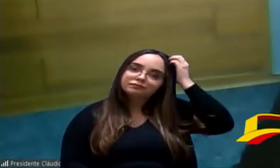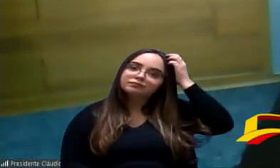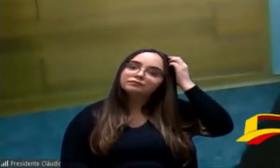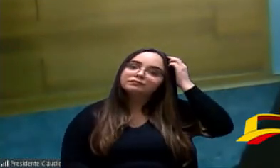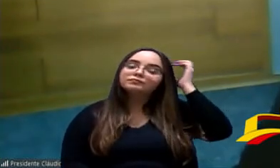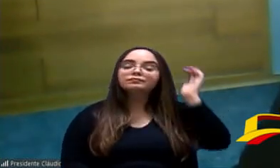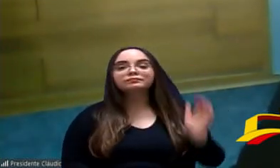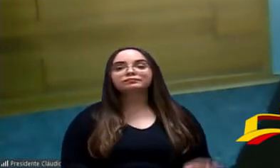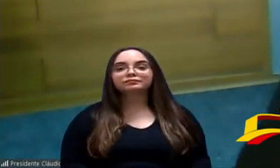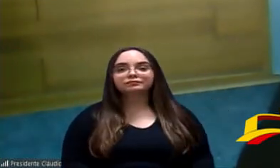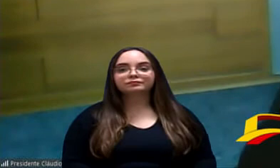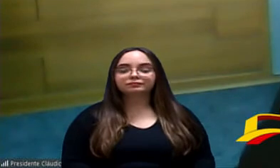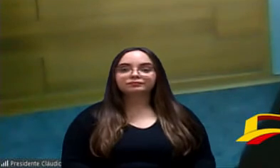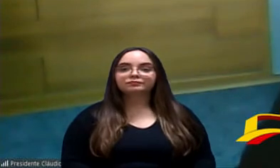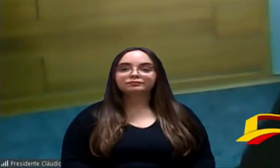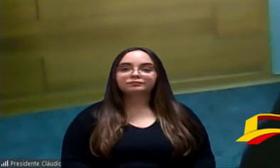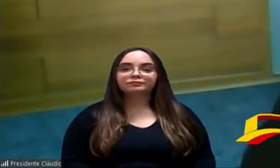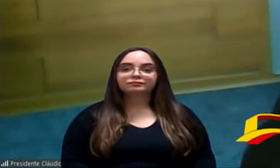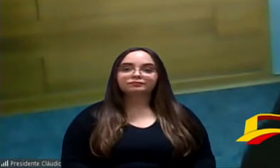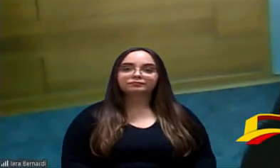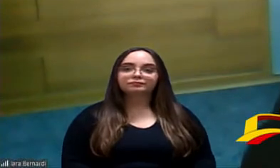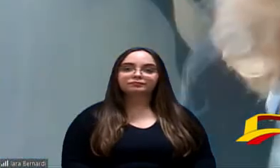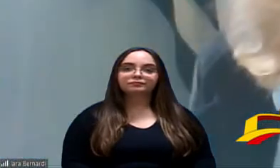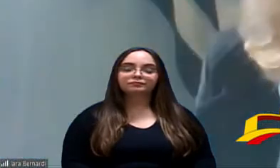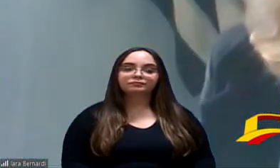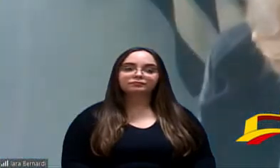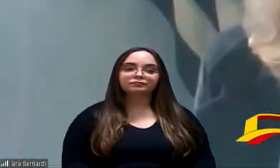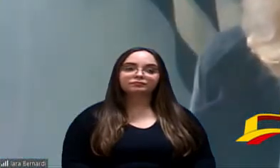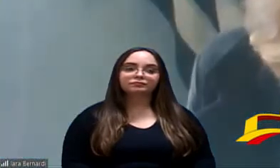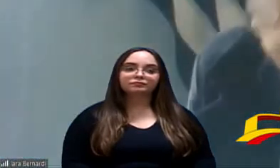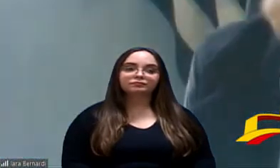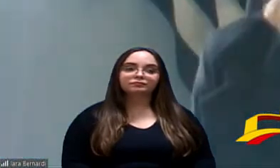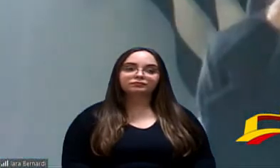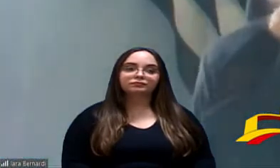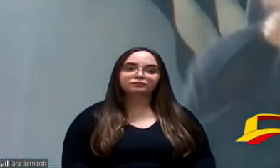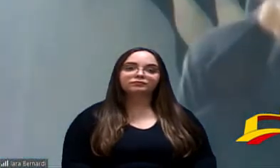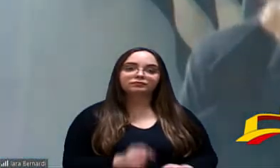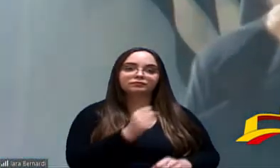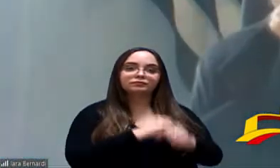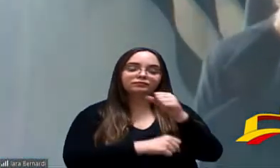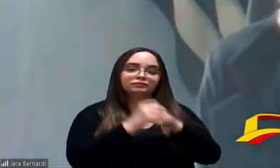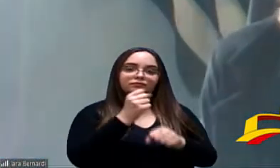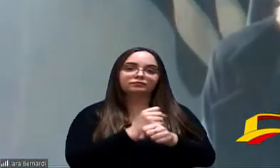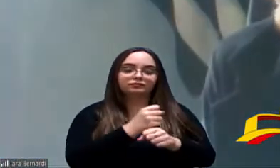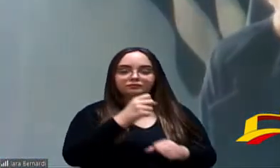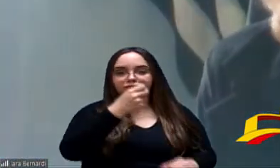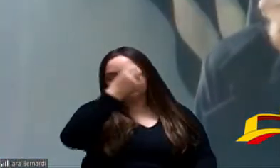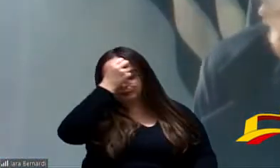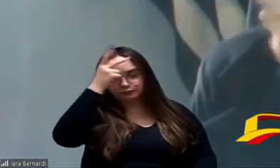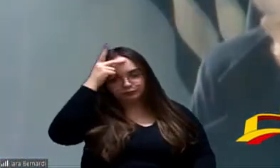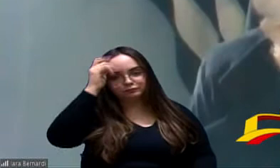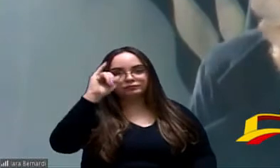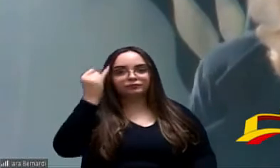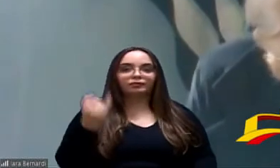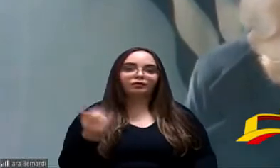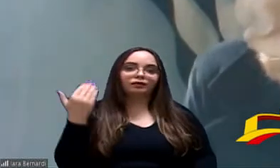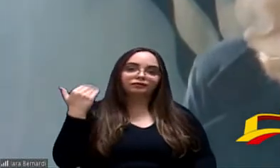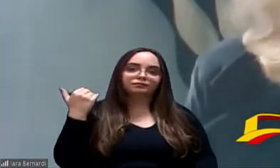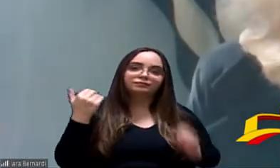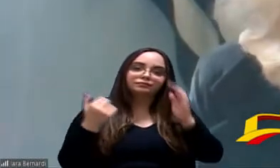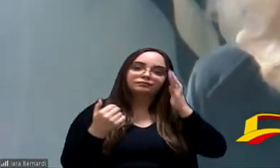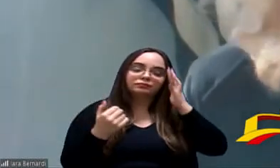autora. Tem a palavra. Senhor presidente, o ano passado, no governo da prefeita Jaqueline, isso é